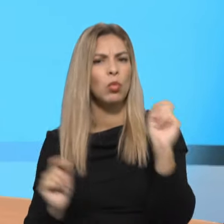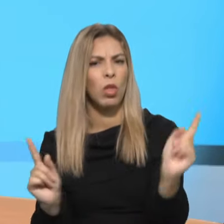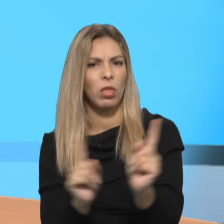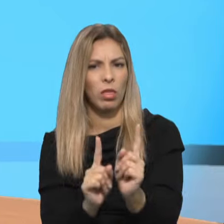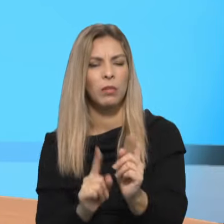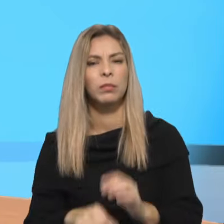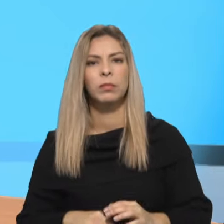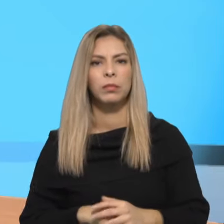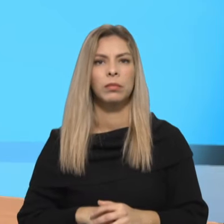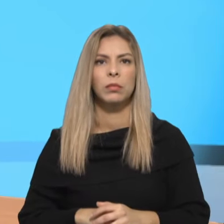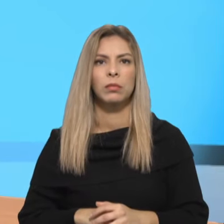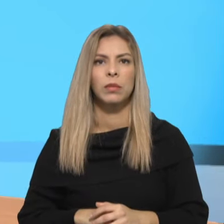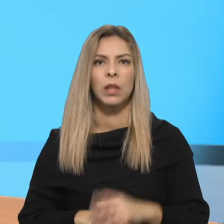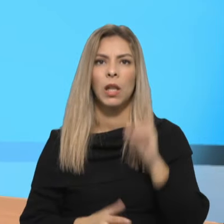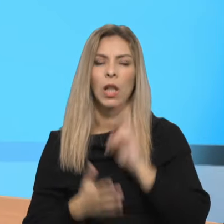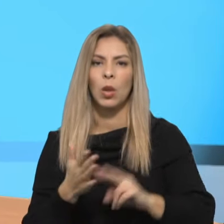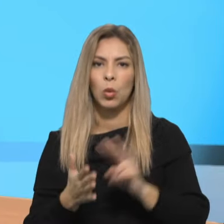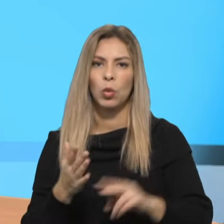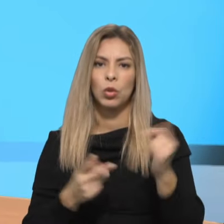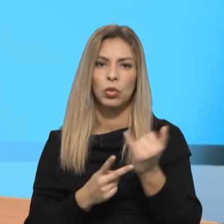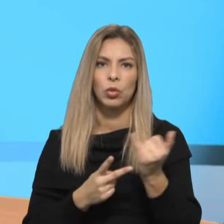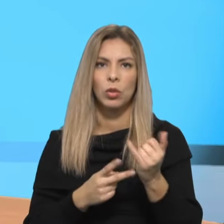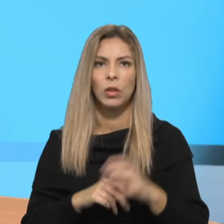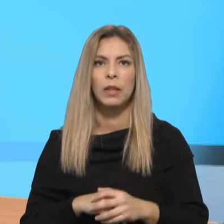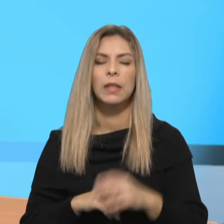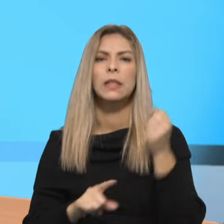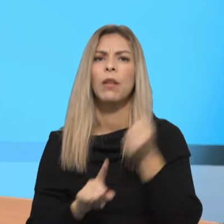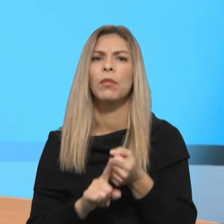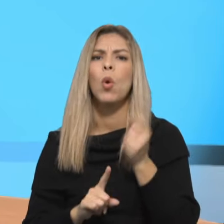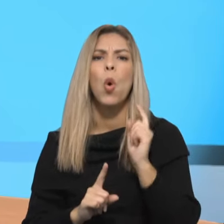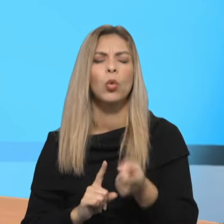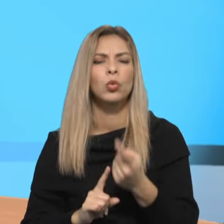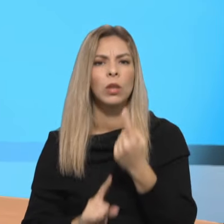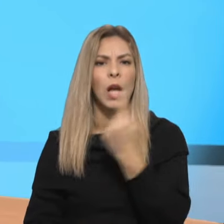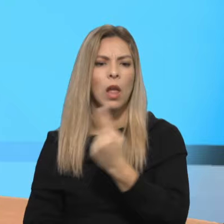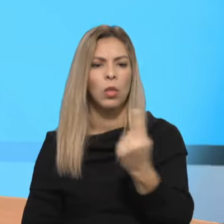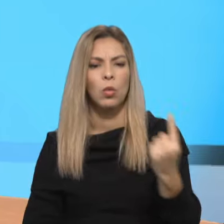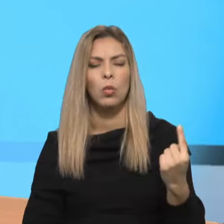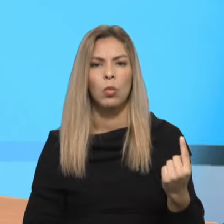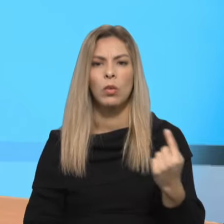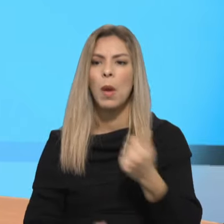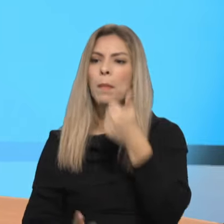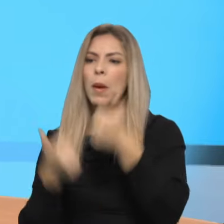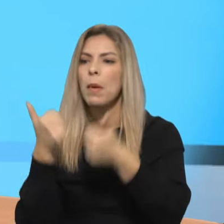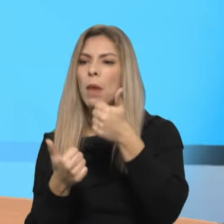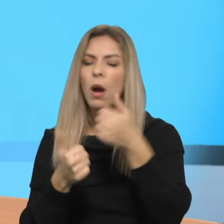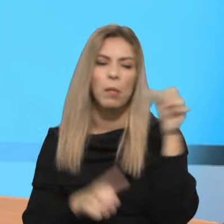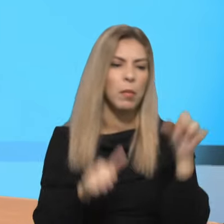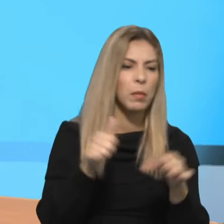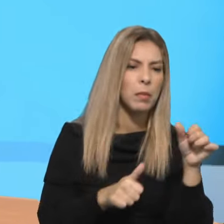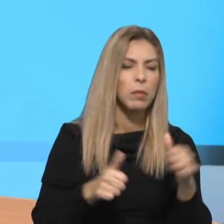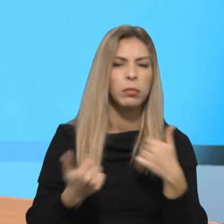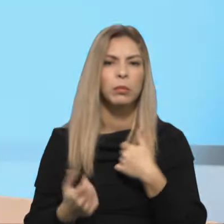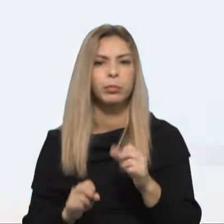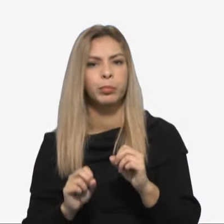professora Teresa Messias, à segunda leitura, que desafio se coloca para que cada um possa distinguir entre o que é melhor, possa ser puro e